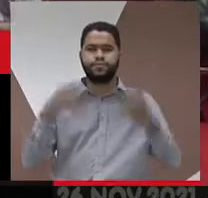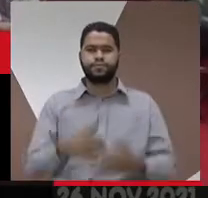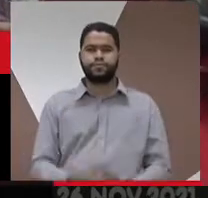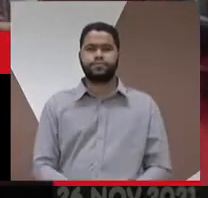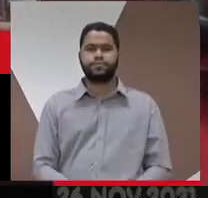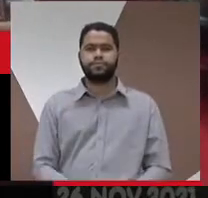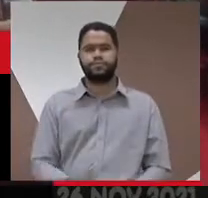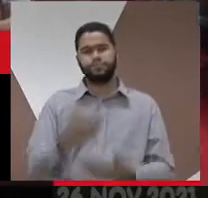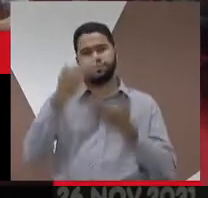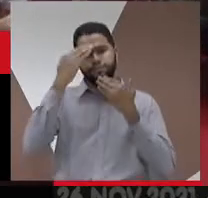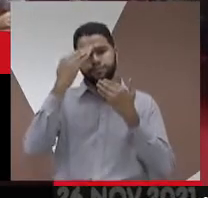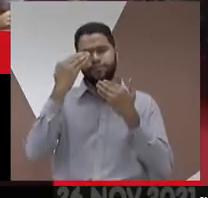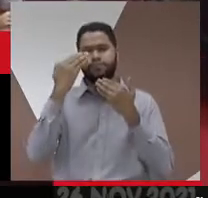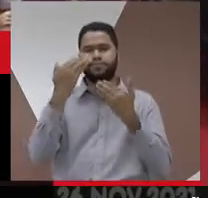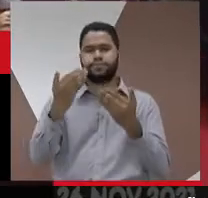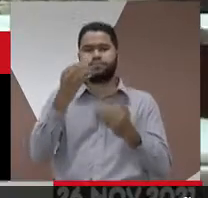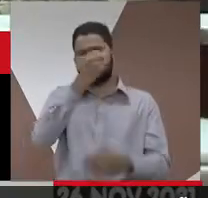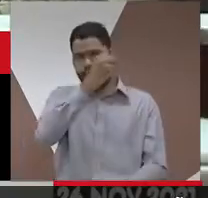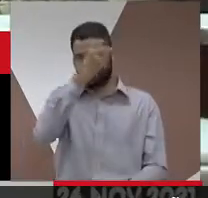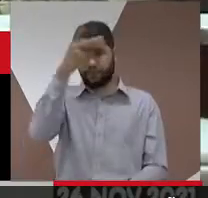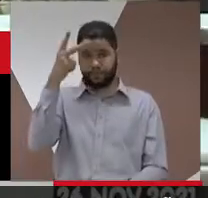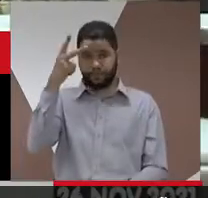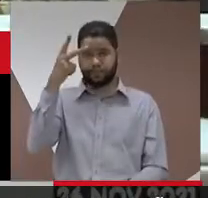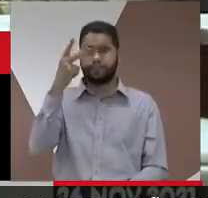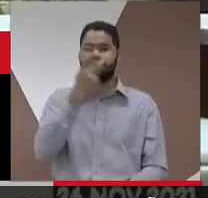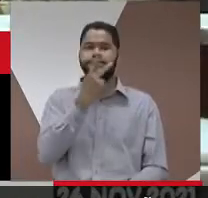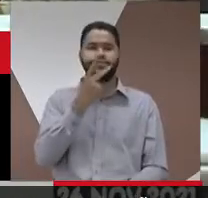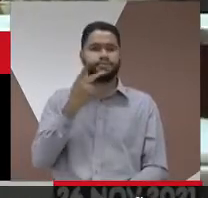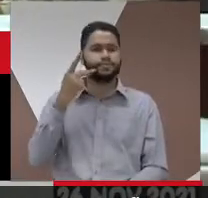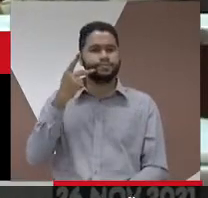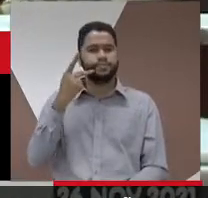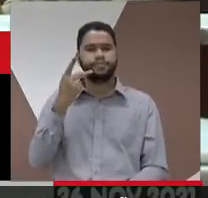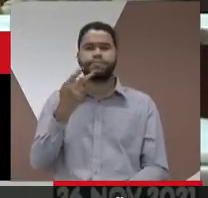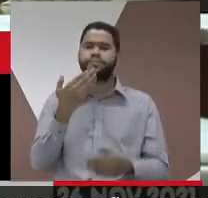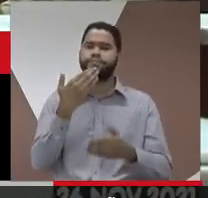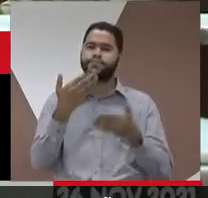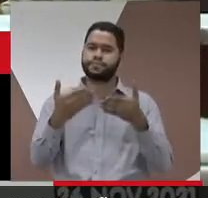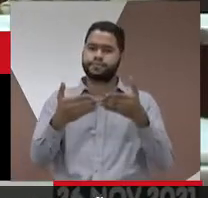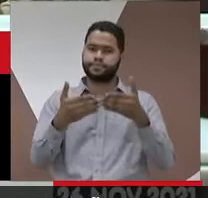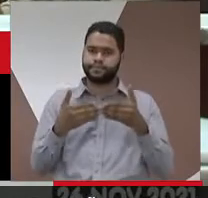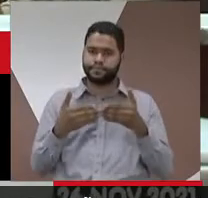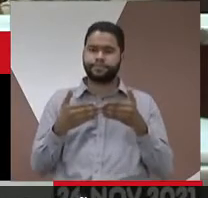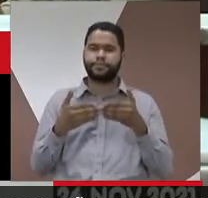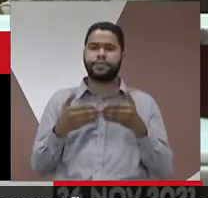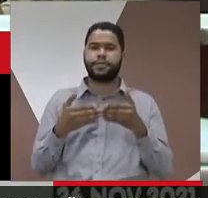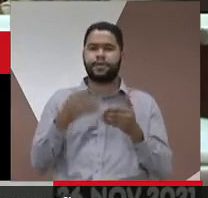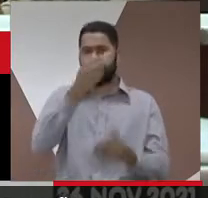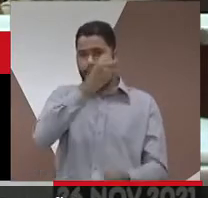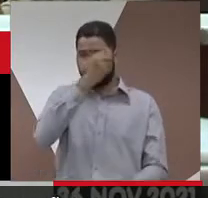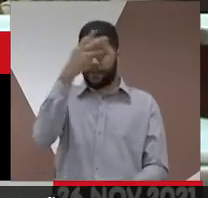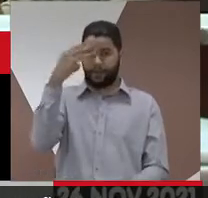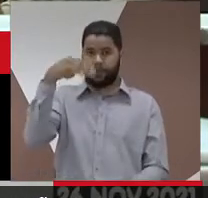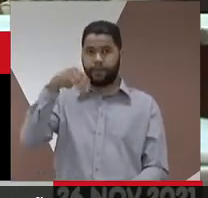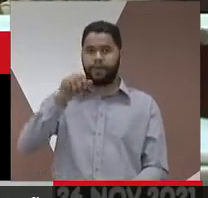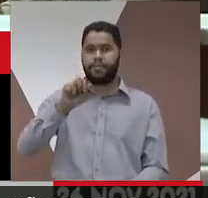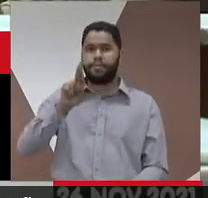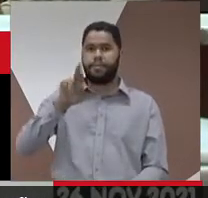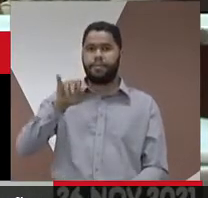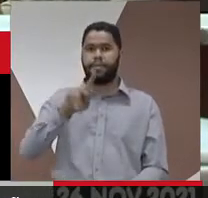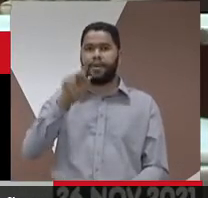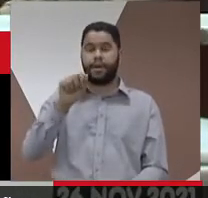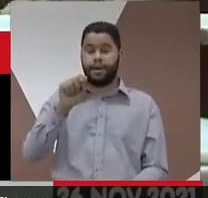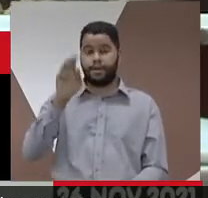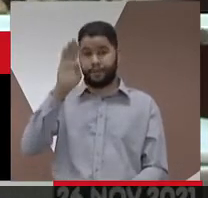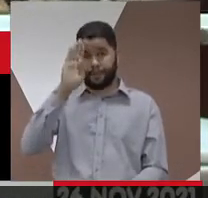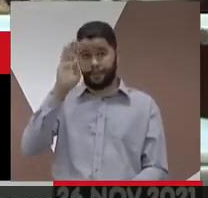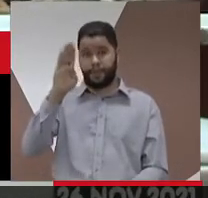Muito obrigado, prefeito Alexandre Calil. Quero pedir licença à prefeita Marília para passar, em primeiro lugar, a